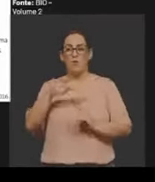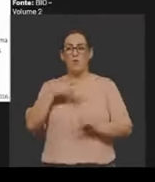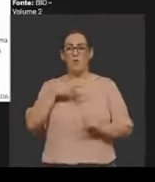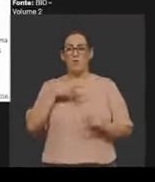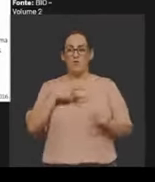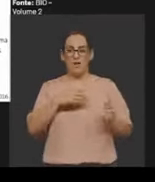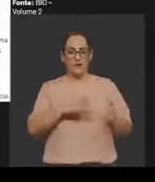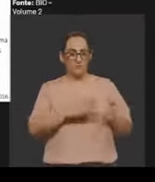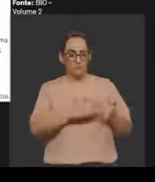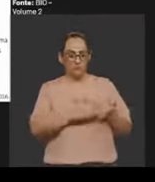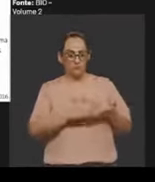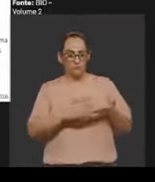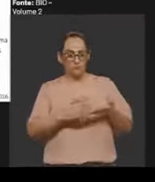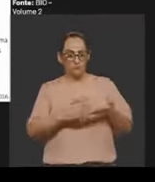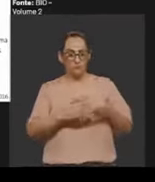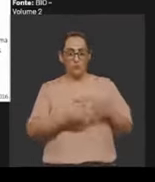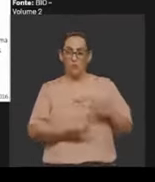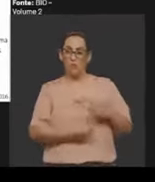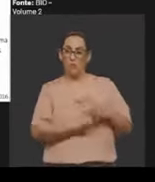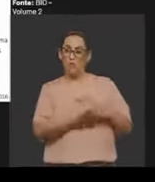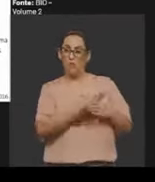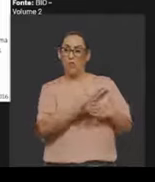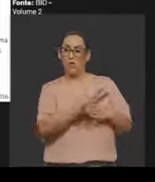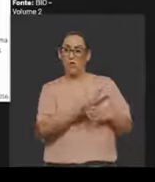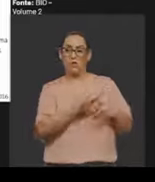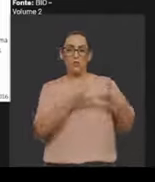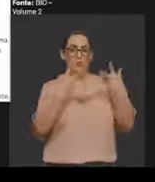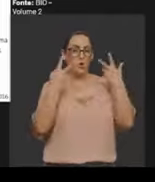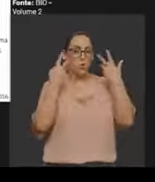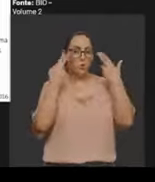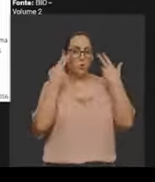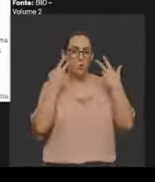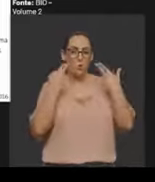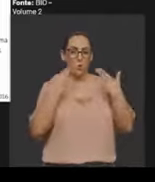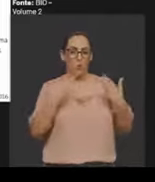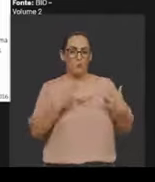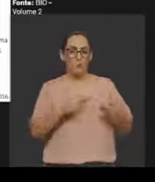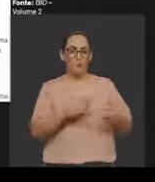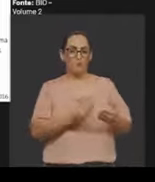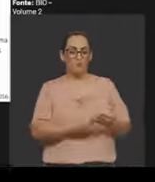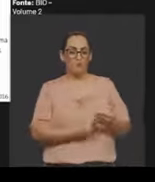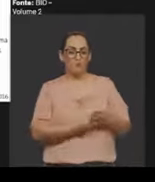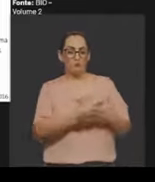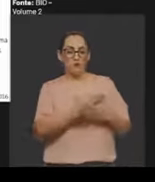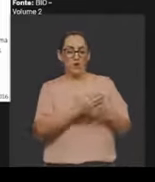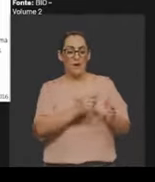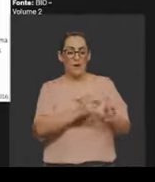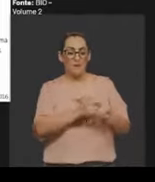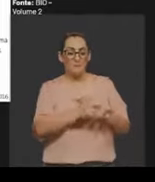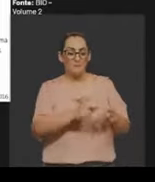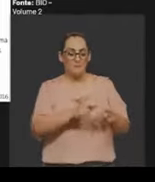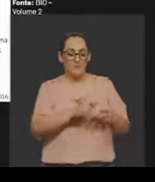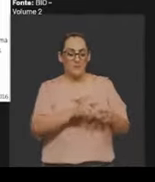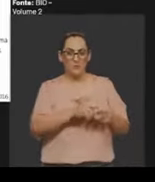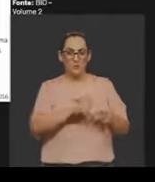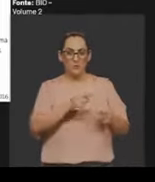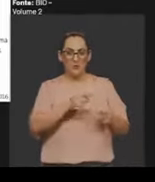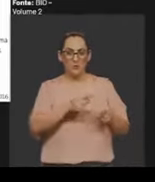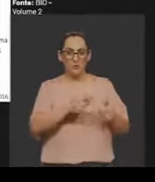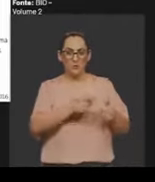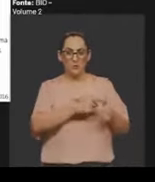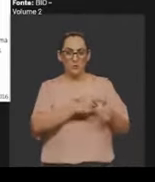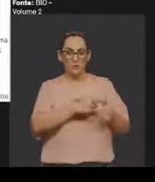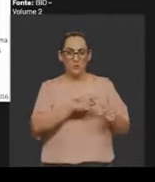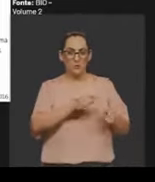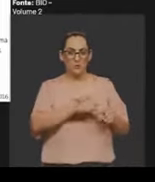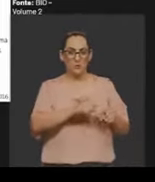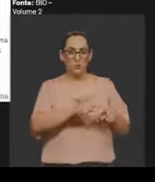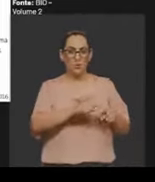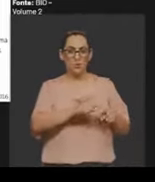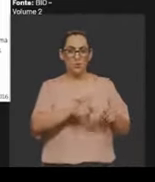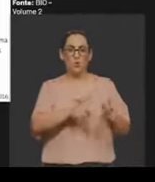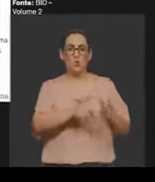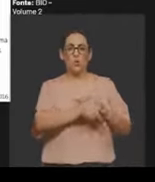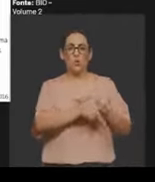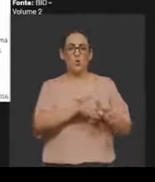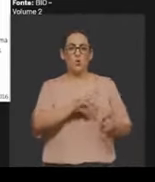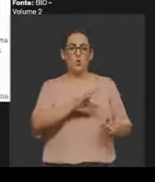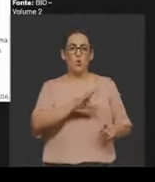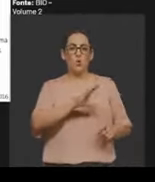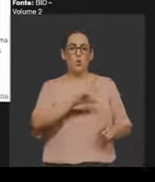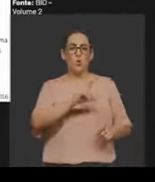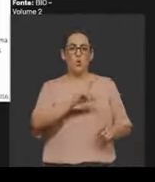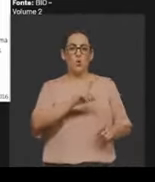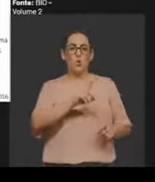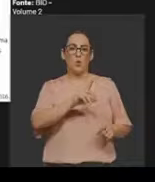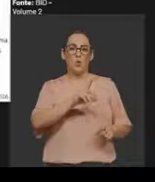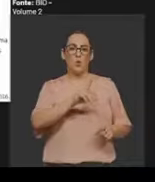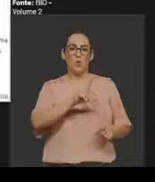o que a gente fala que são a origem dos cloroplastos, tá? Por endossimbiose primária. Essa endossimbiose, vocês